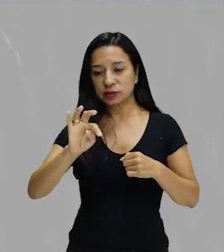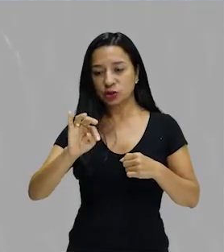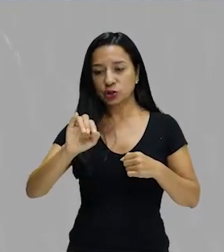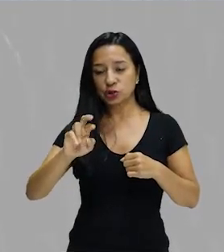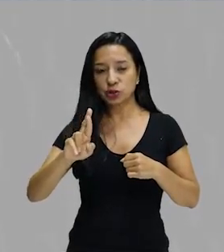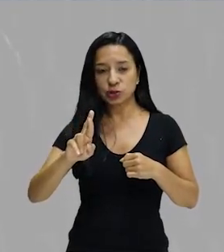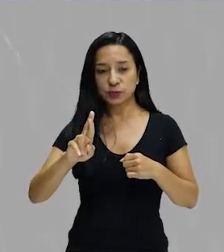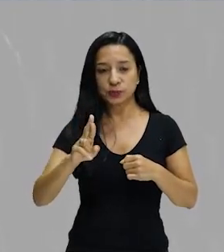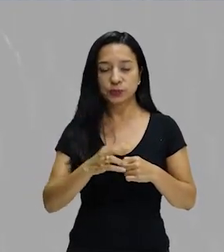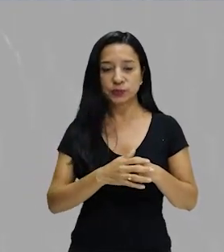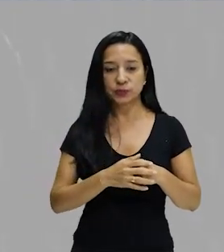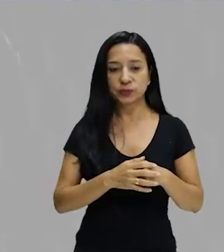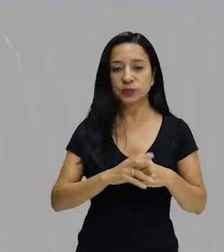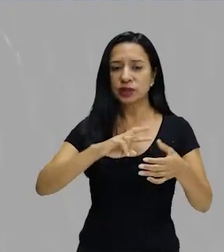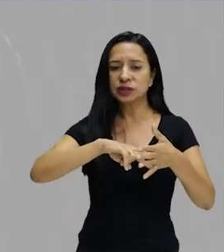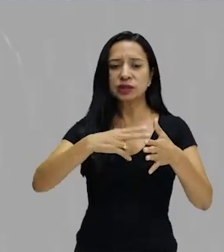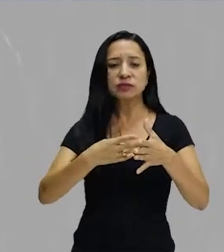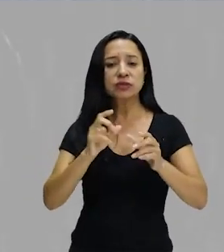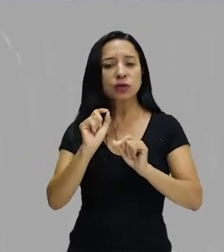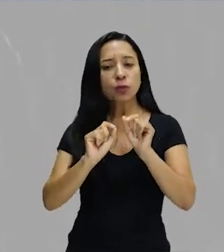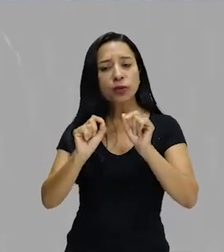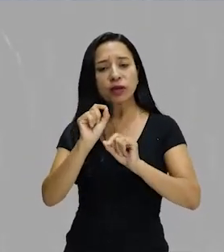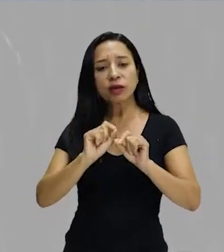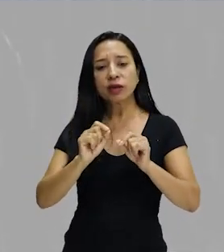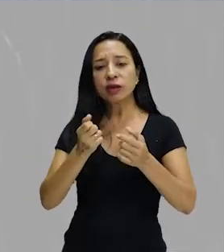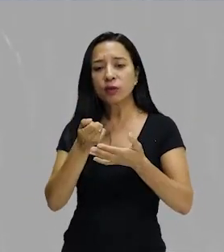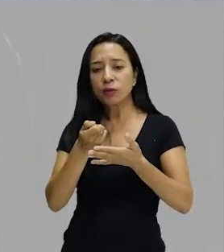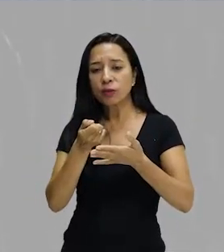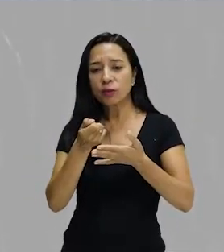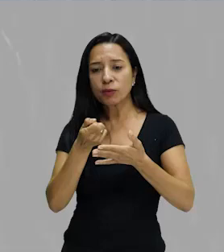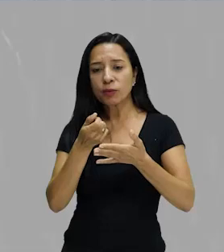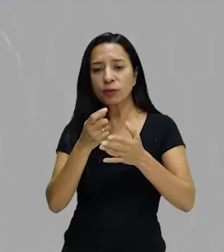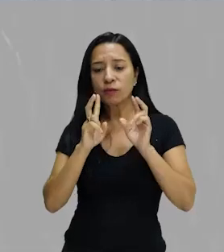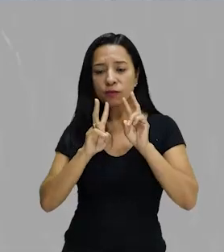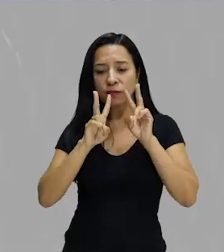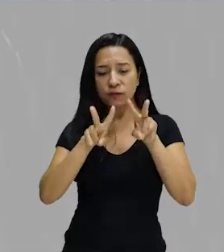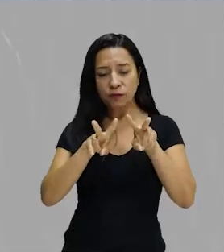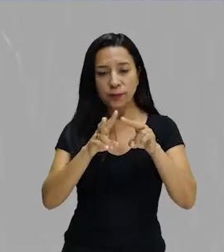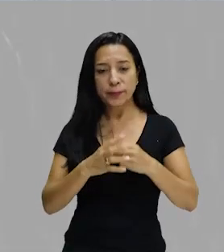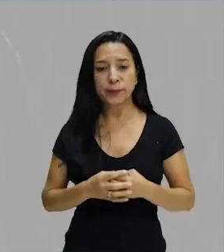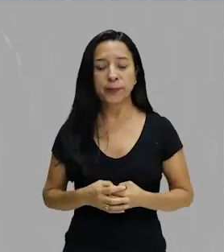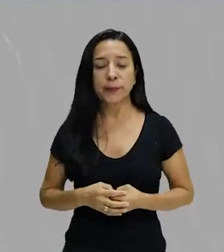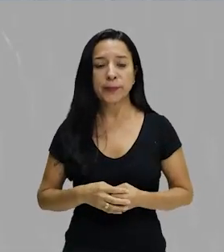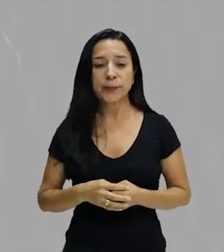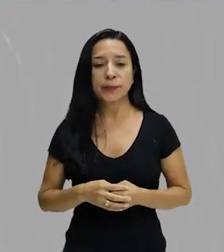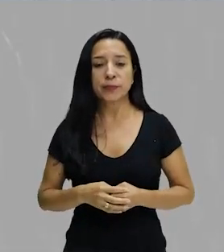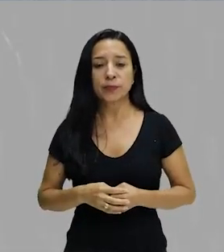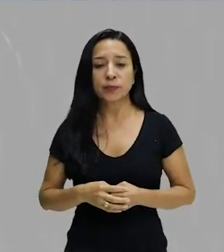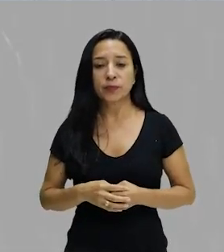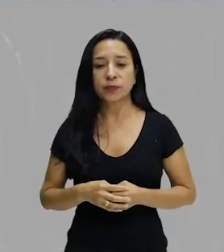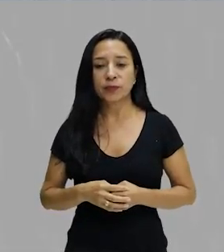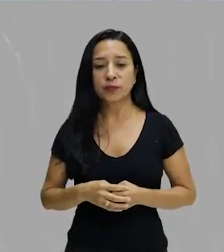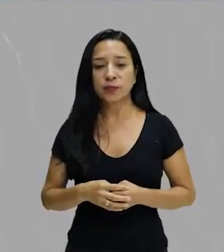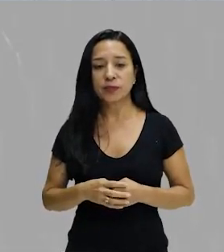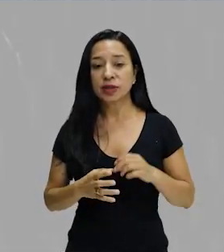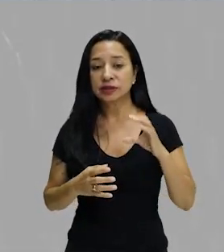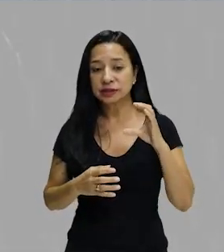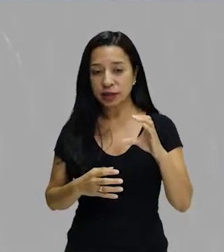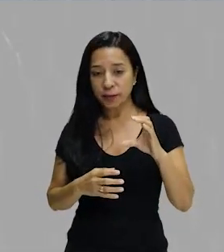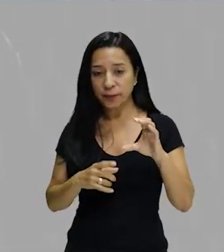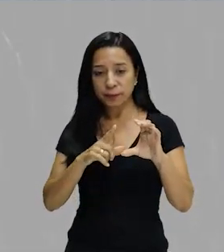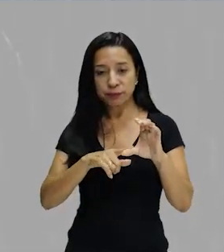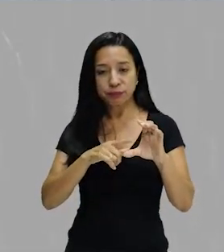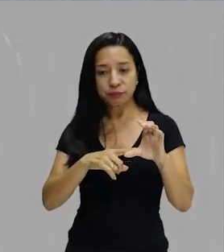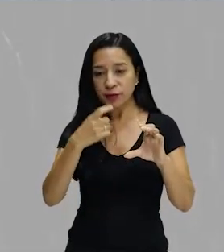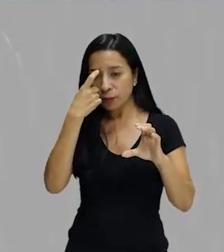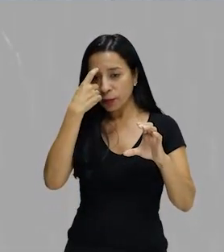pelo preço de uma projeção, tá bom? No sentido de ver. O jockey Nelson de Souza foi para a Inglaterra